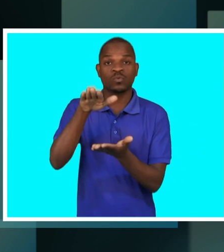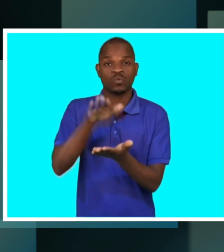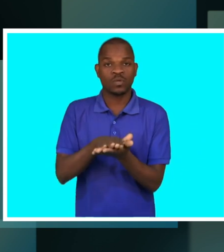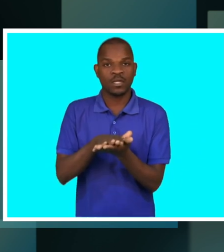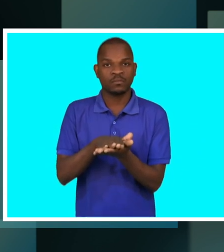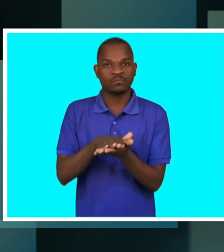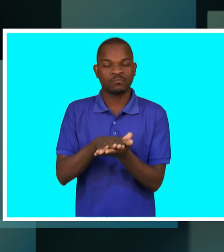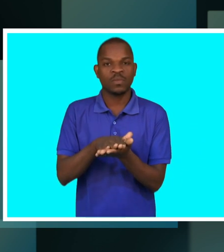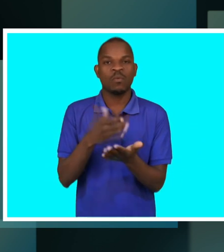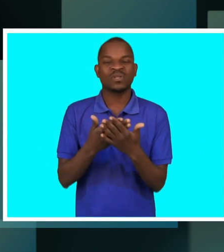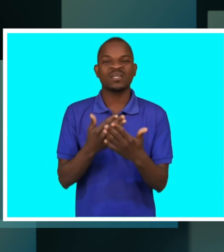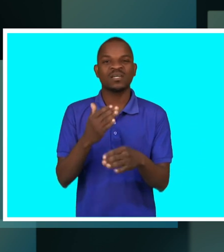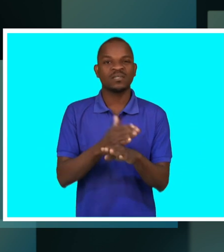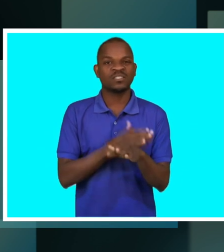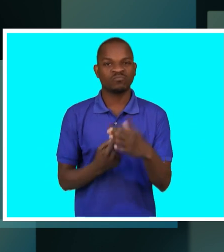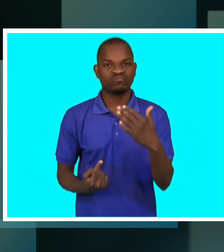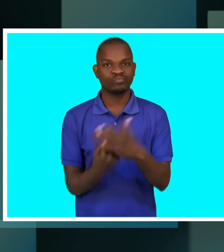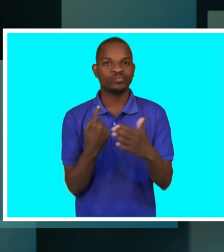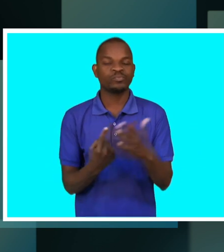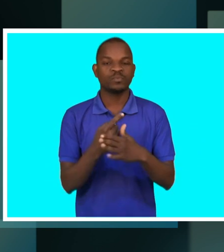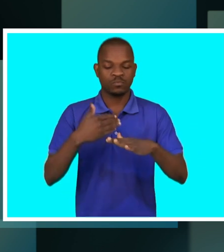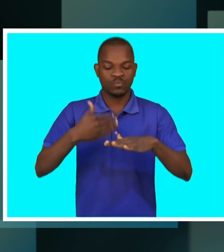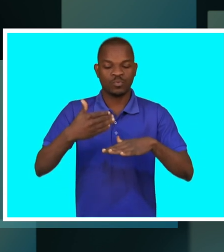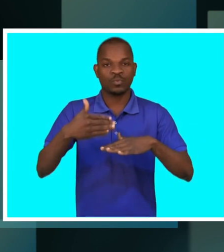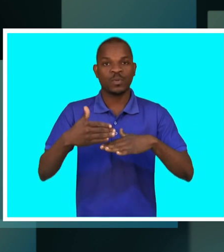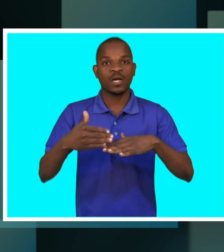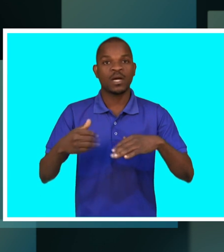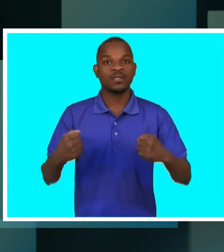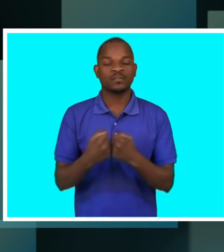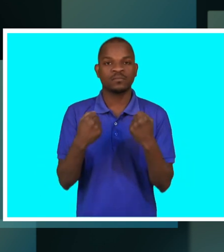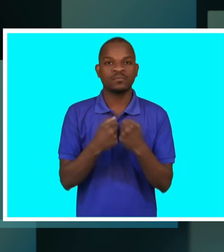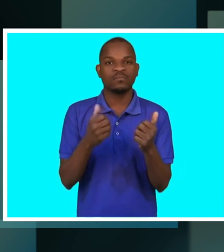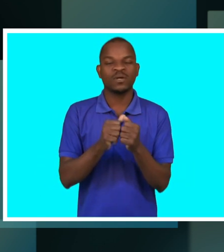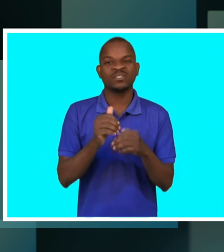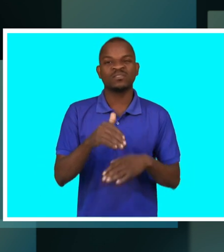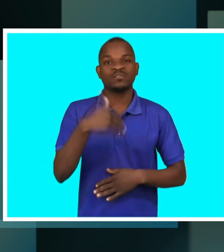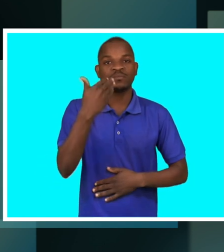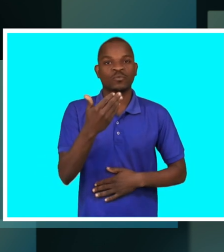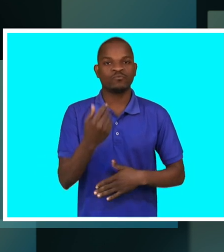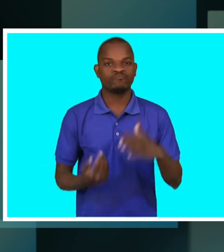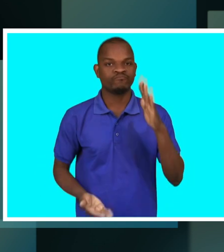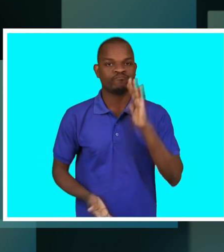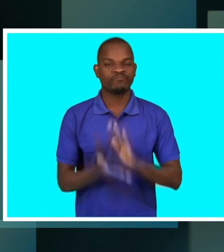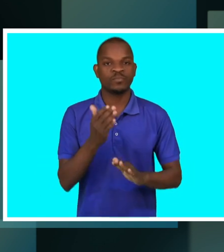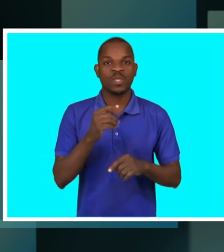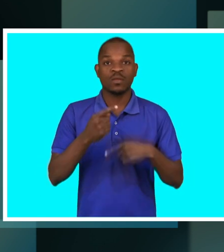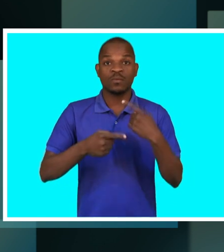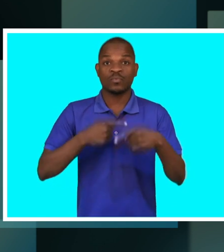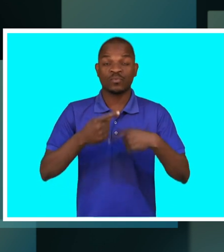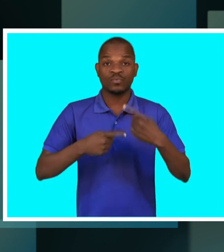deste ponto, acidentes praticamente aconteciam todos os dias. Mas depois do projeto arrancar,